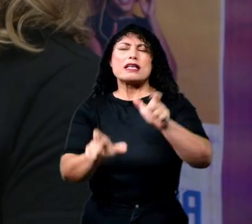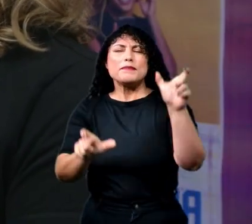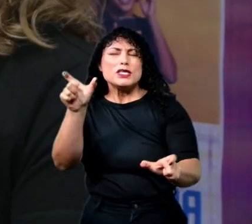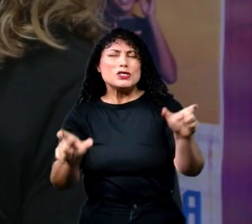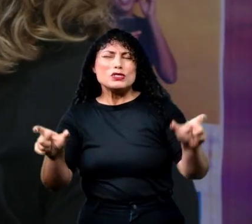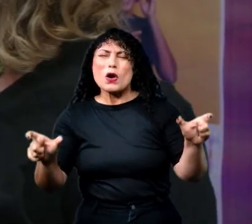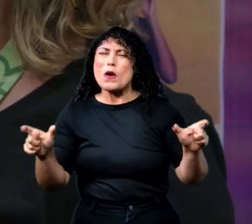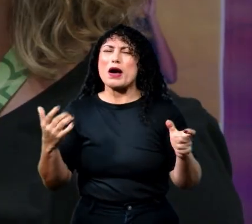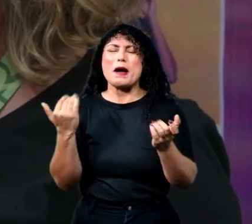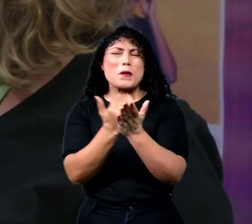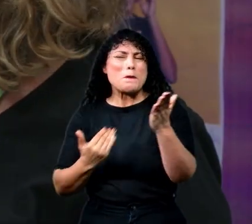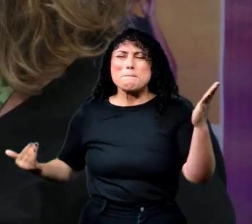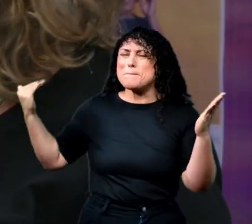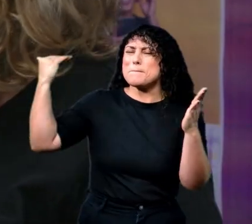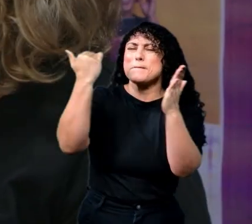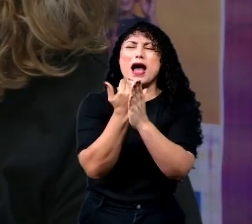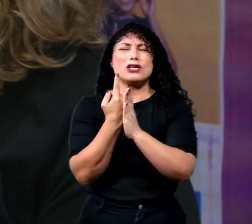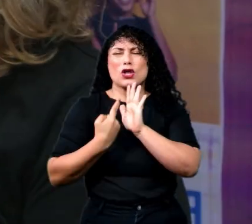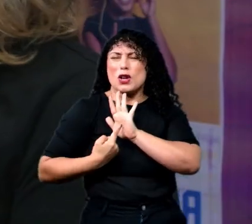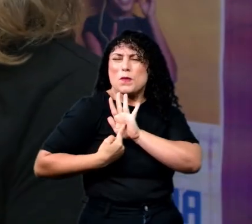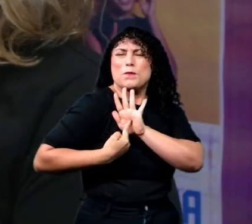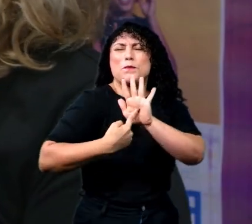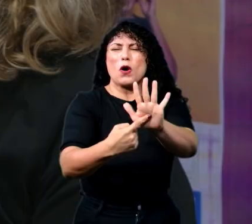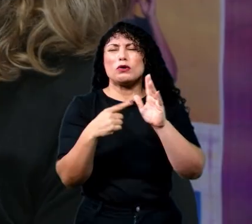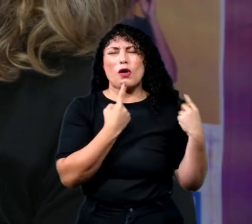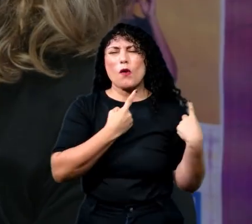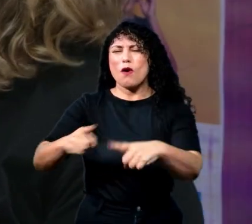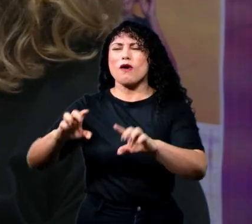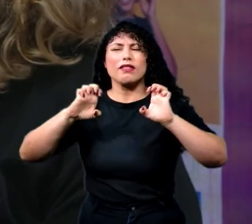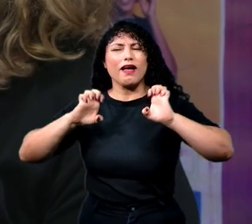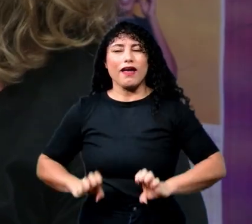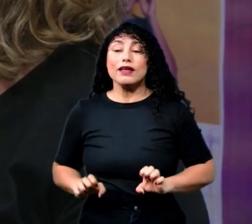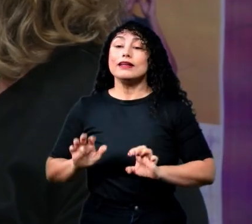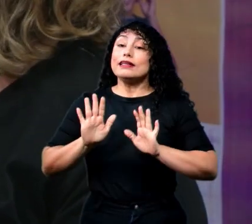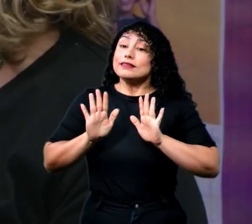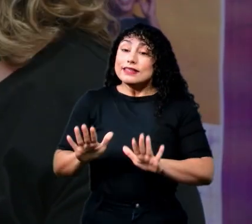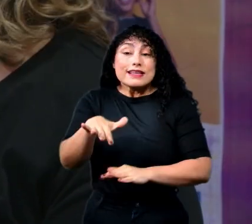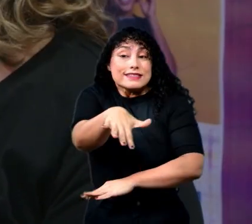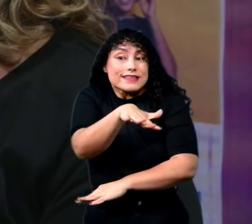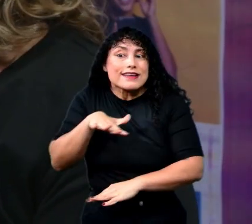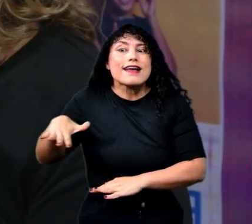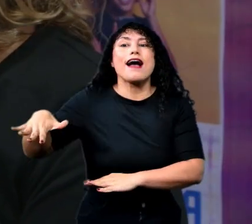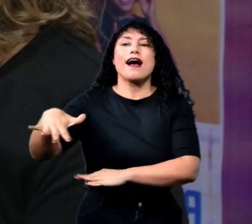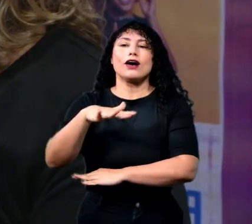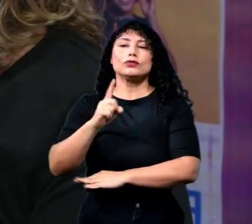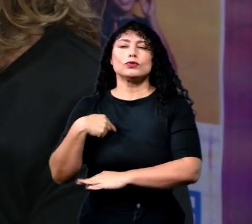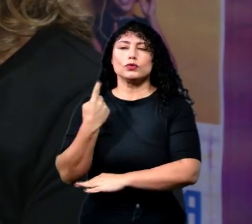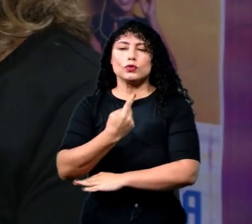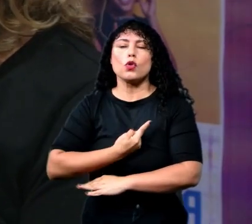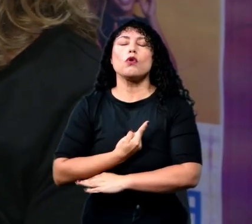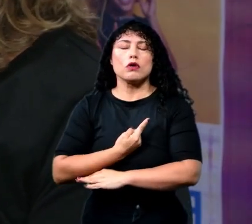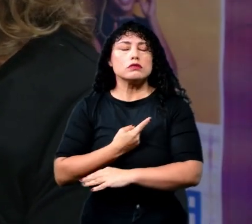que em mais de uma situação ele se demonstra antiético. Então, neste caso, a gente